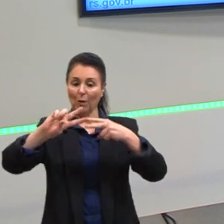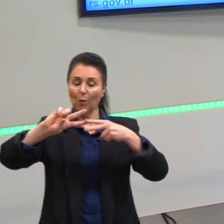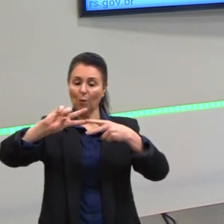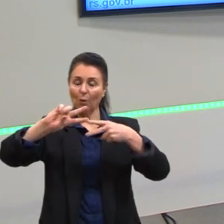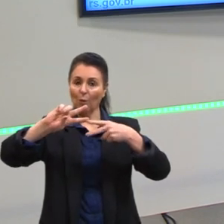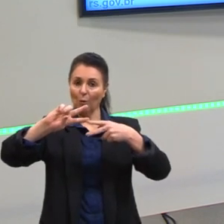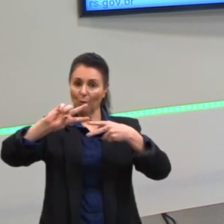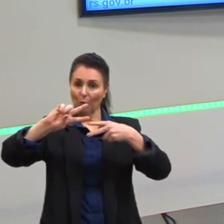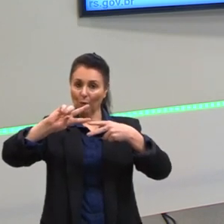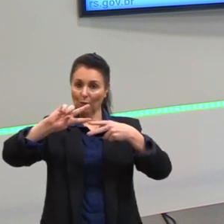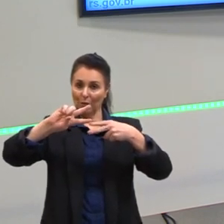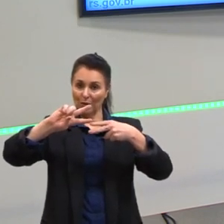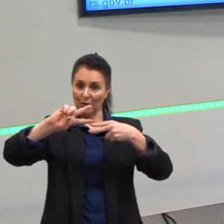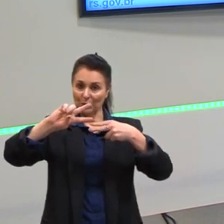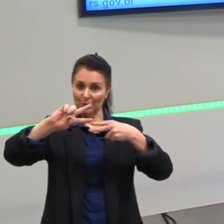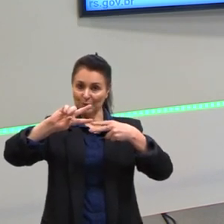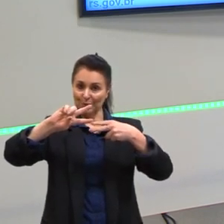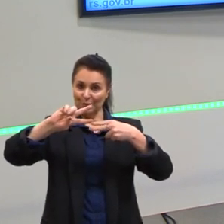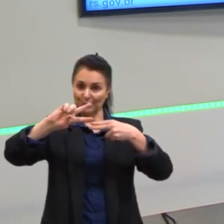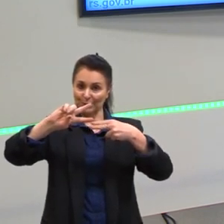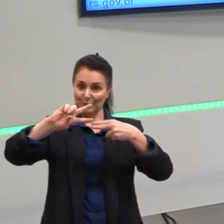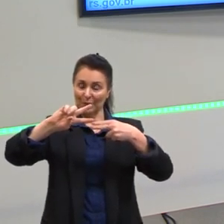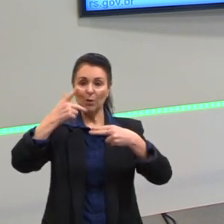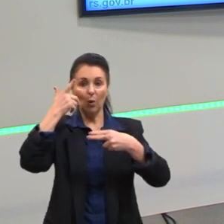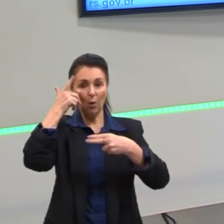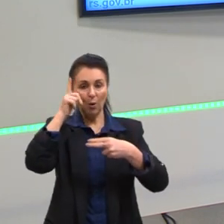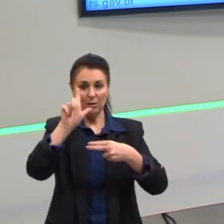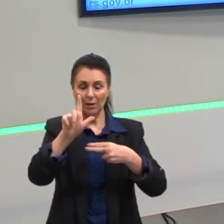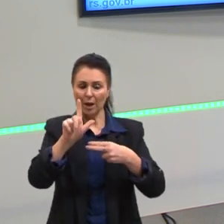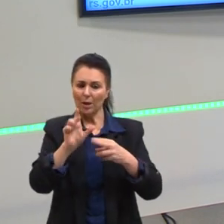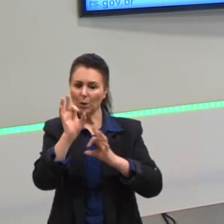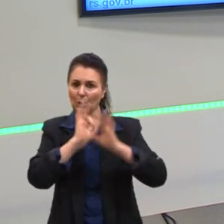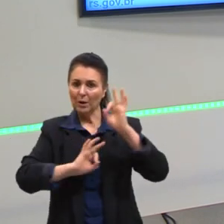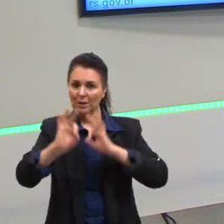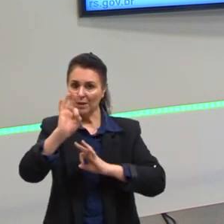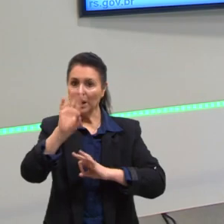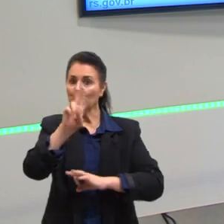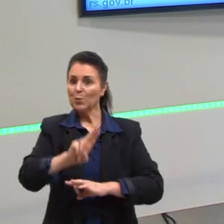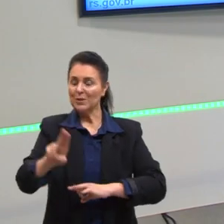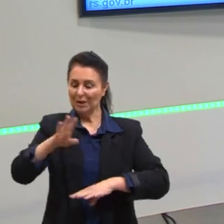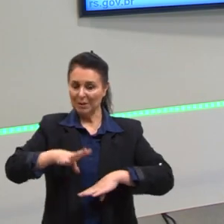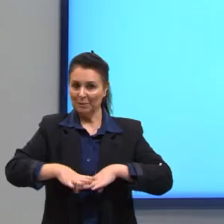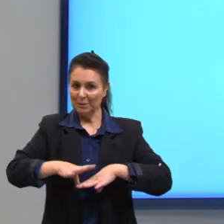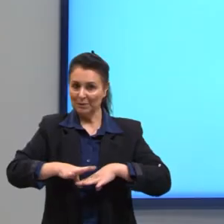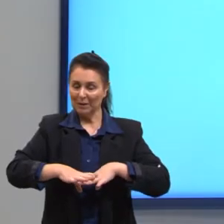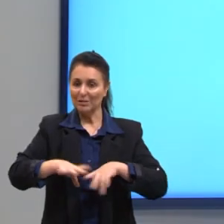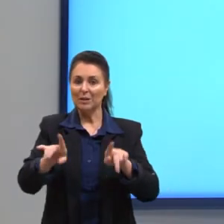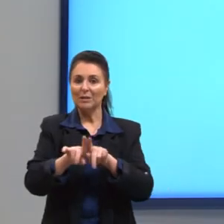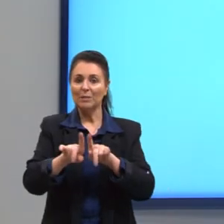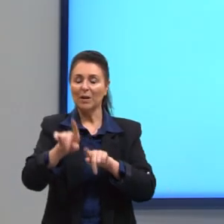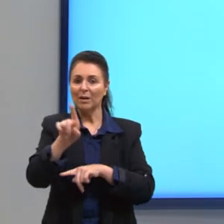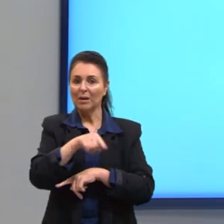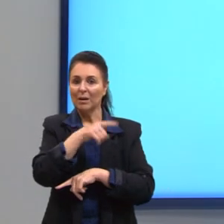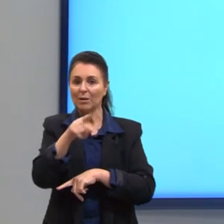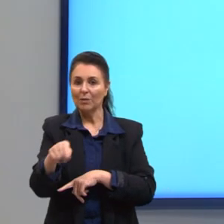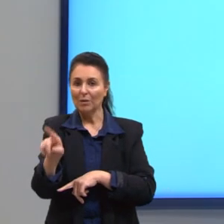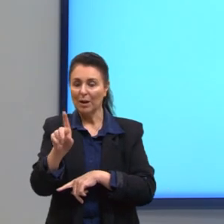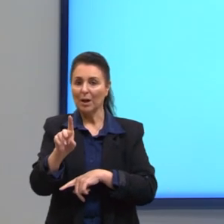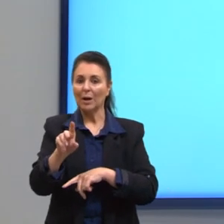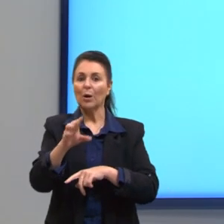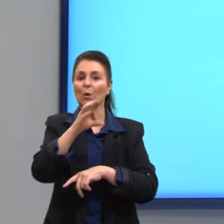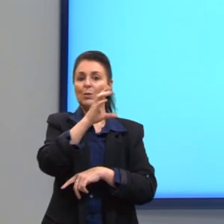acertar esses com Essência a gente consegue acertar eles através das operações matemáticas e também ano a água no